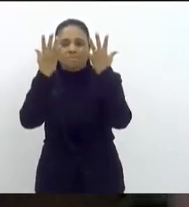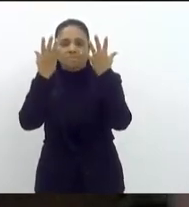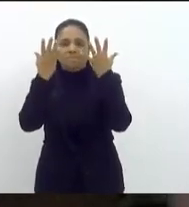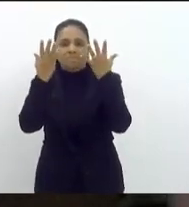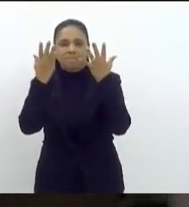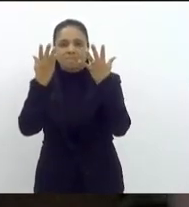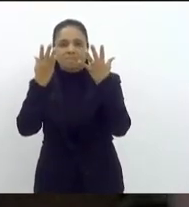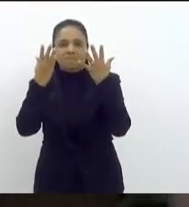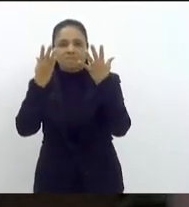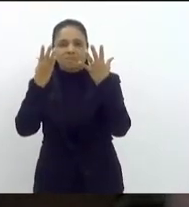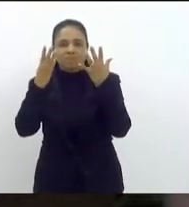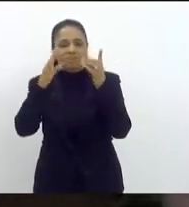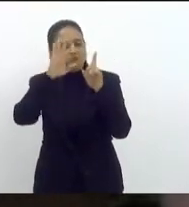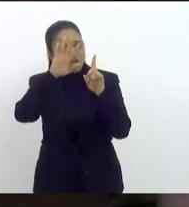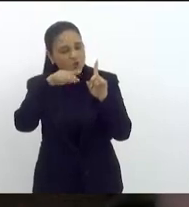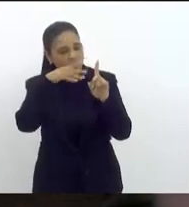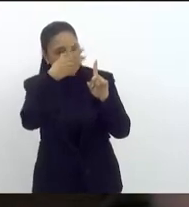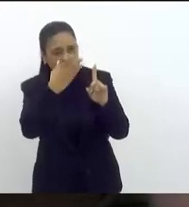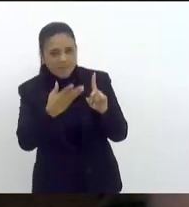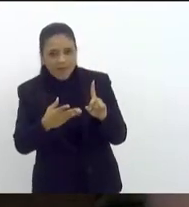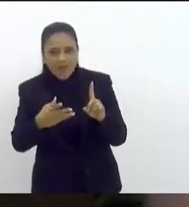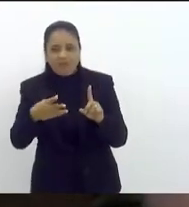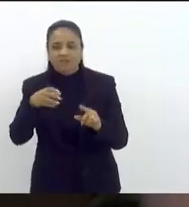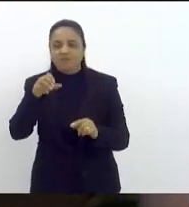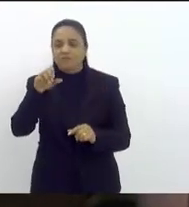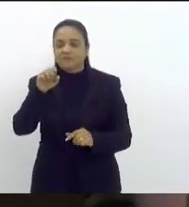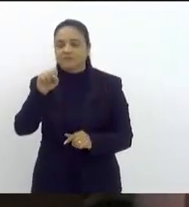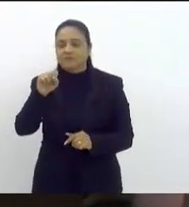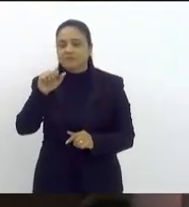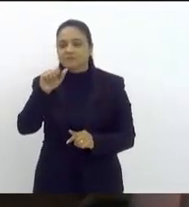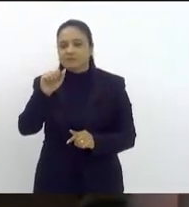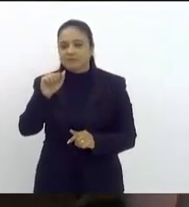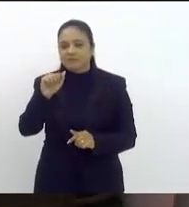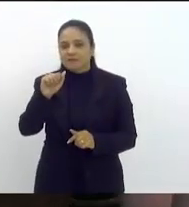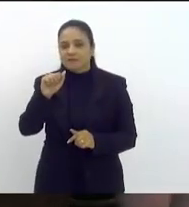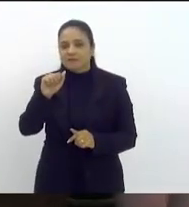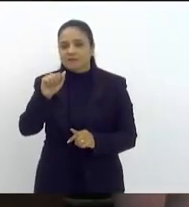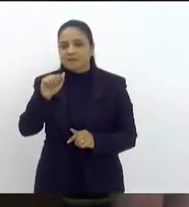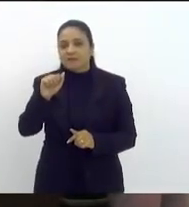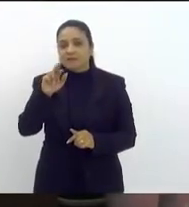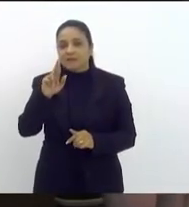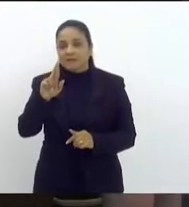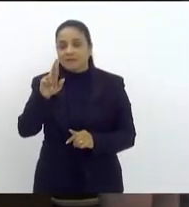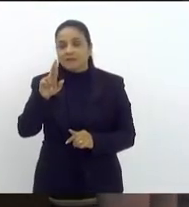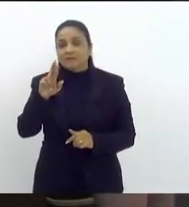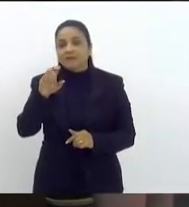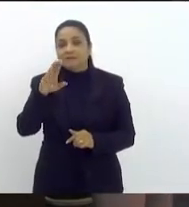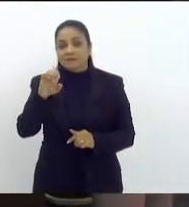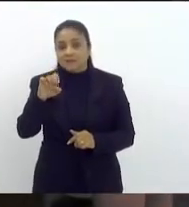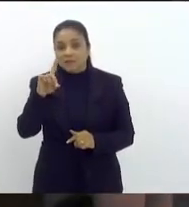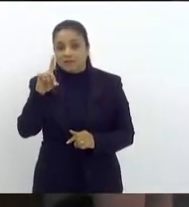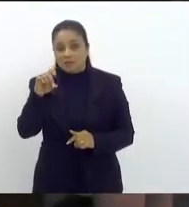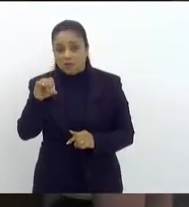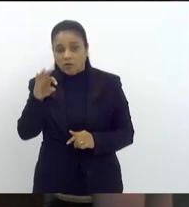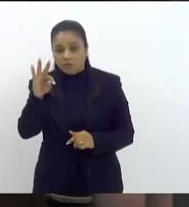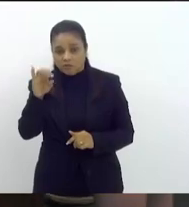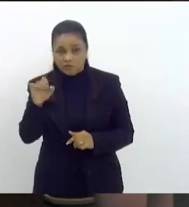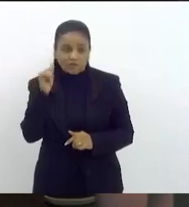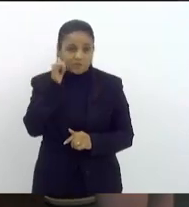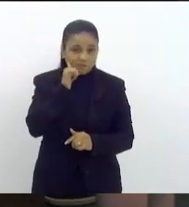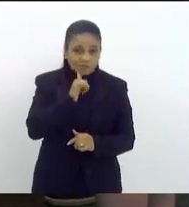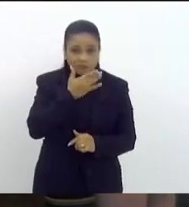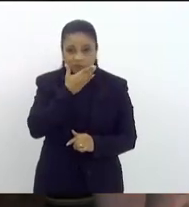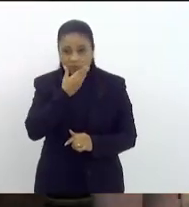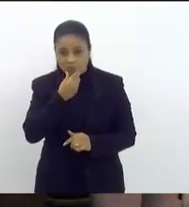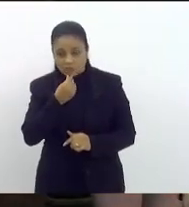em homenagem ao Dia dos sacerdotes e sacerdotisas de matriz